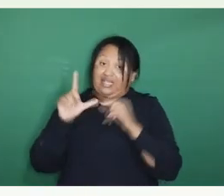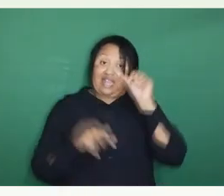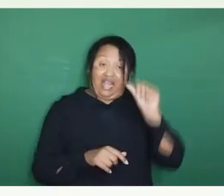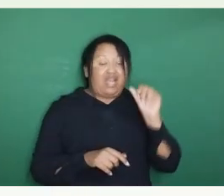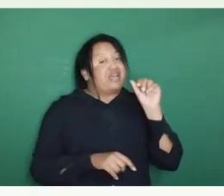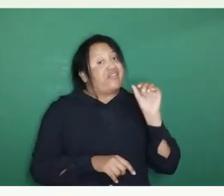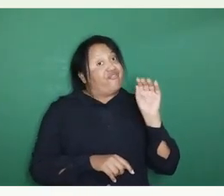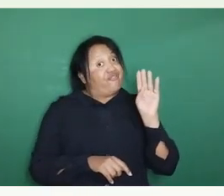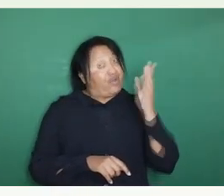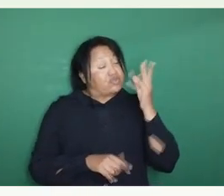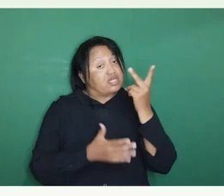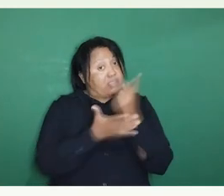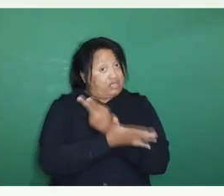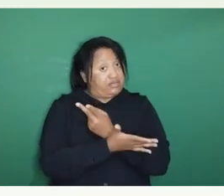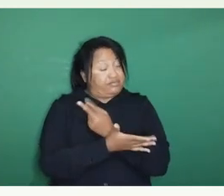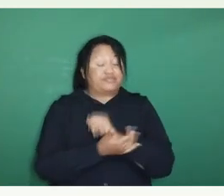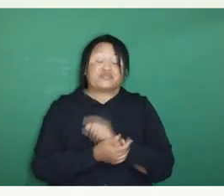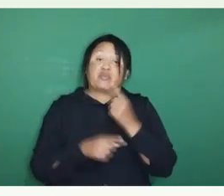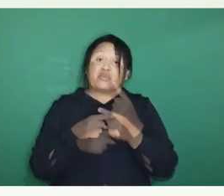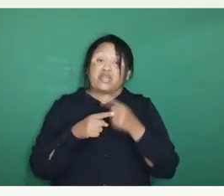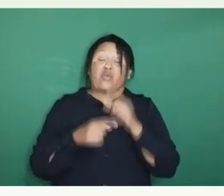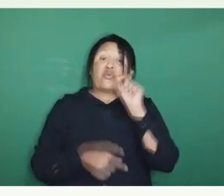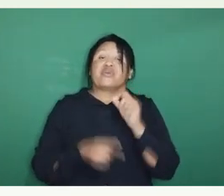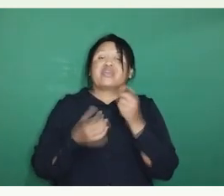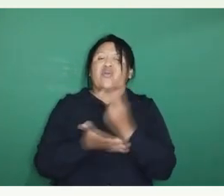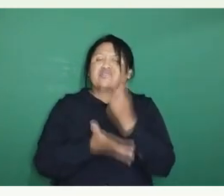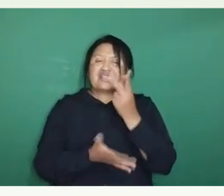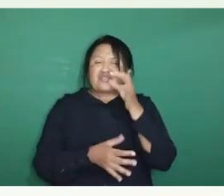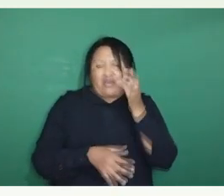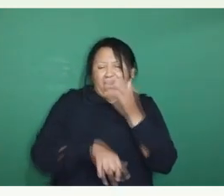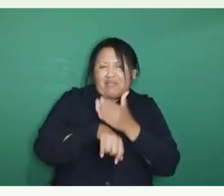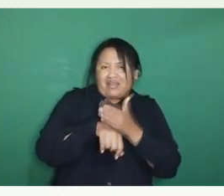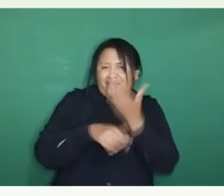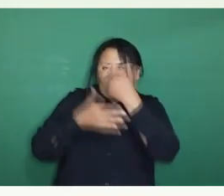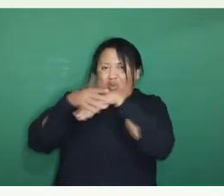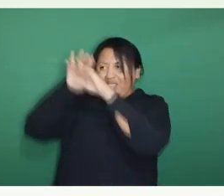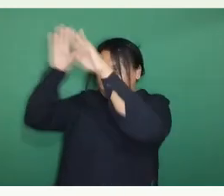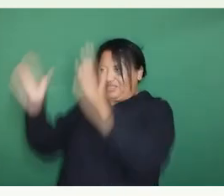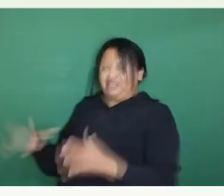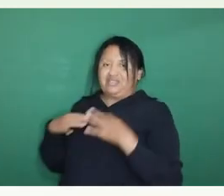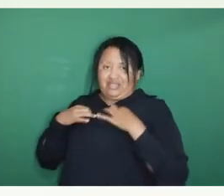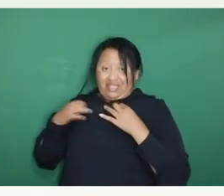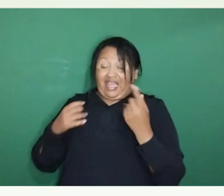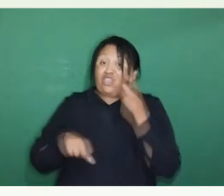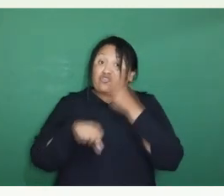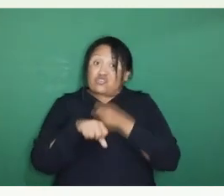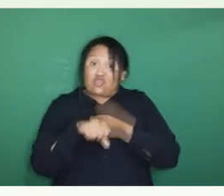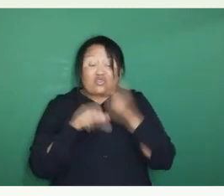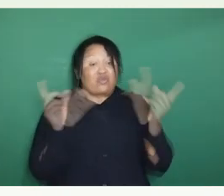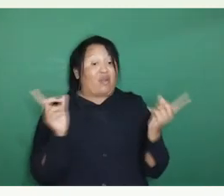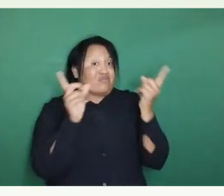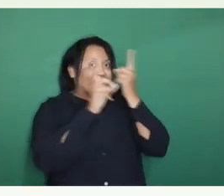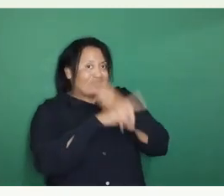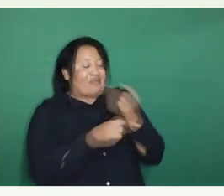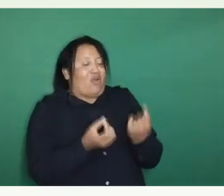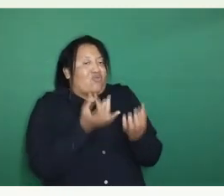né então a alternativa e falsa certo porque o que acontece com a bola de naftalina exatamente aqui de sólido